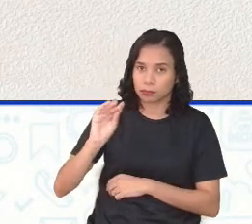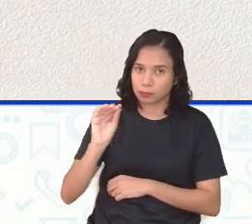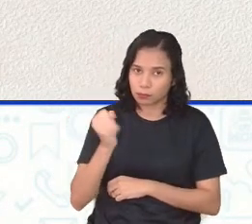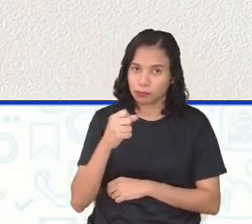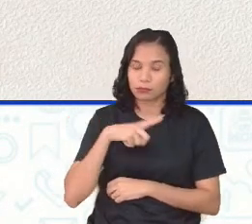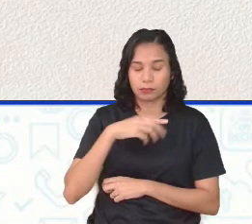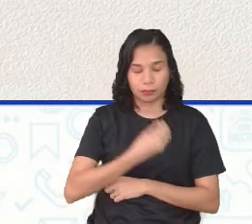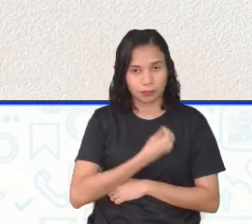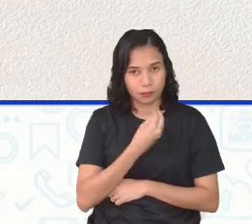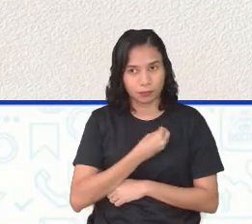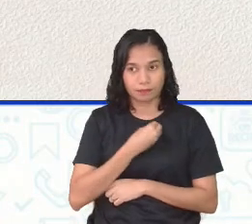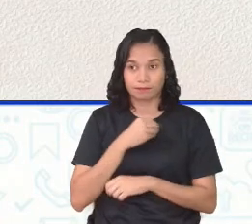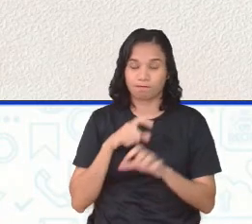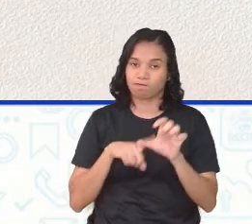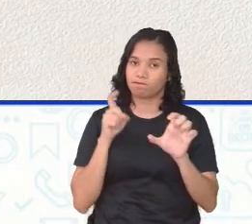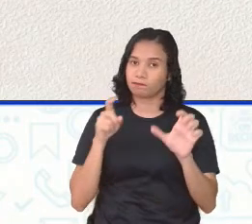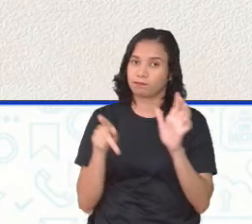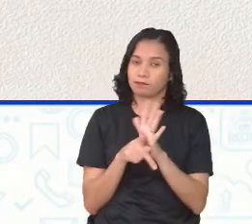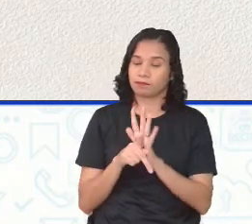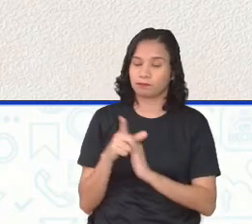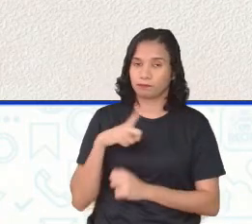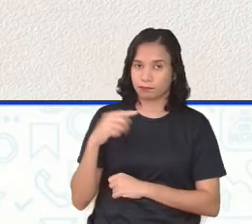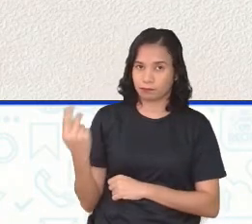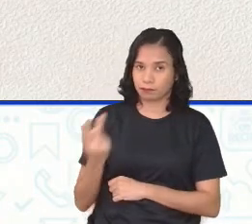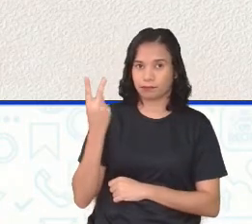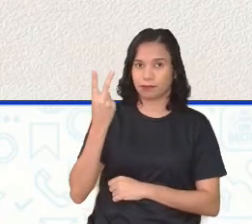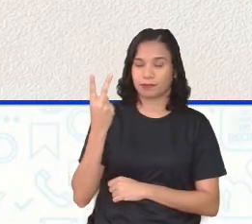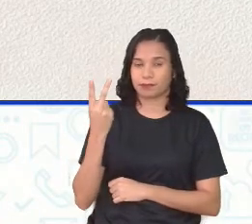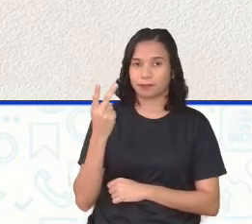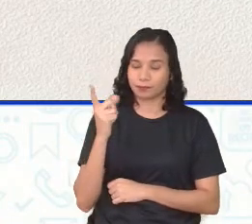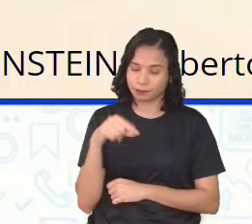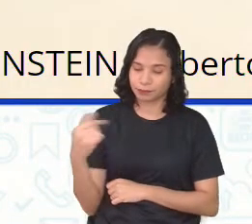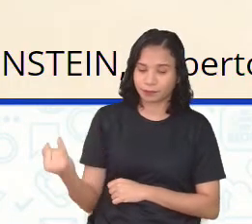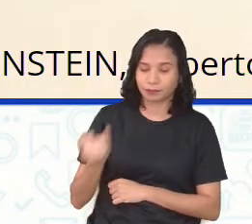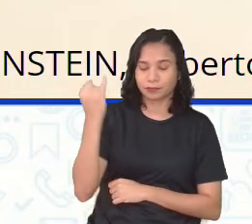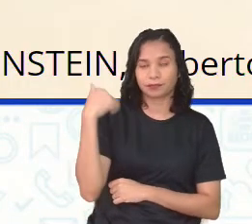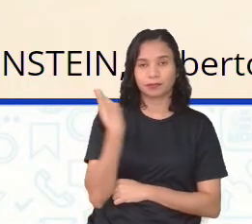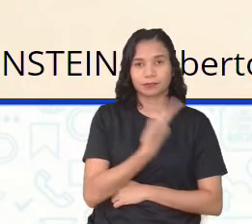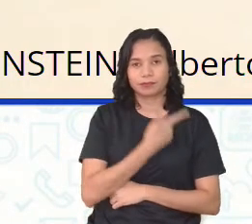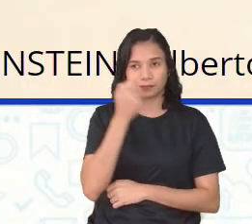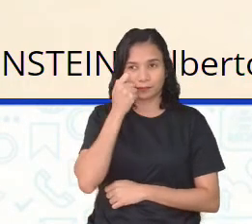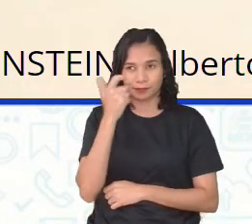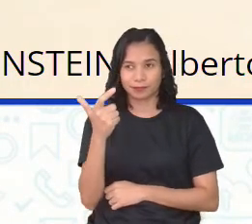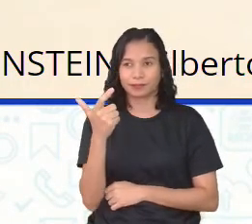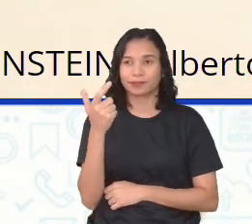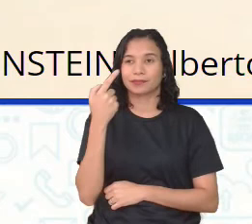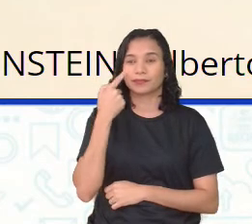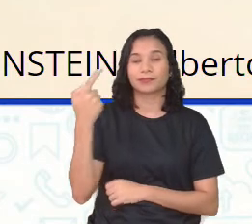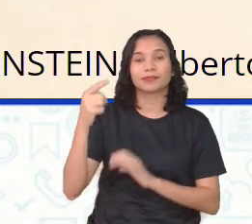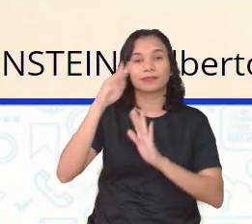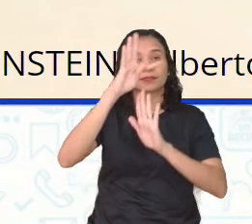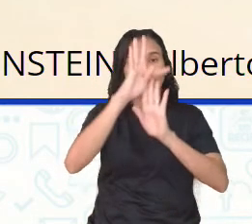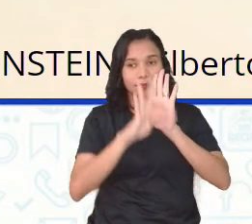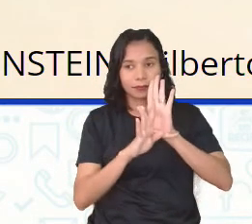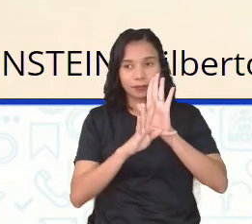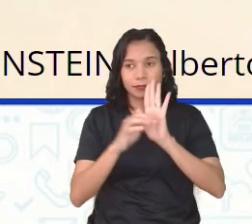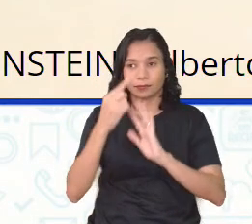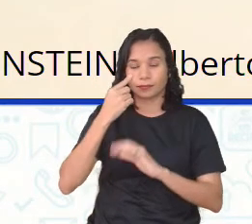existem independente desses valores. Então, é muito importante essa ideia. Então, tem um texto